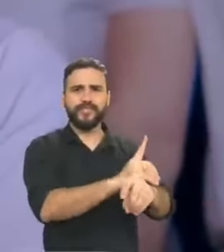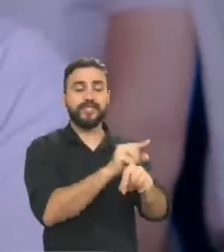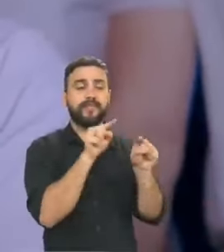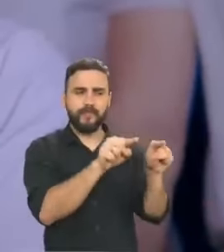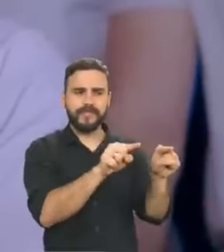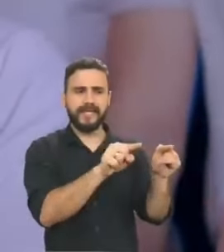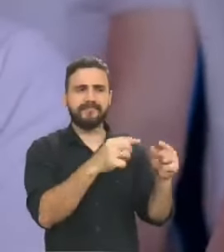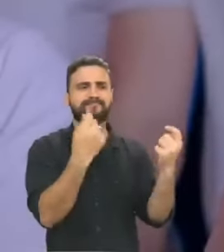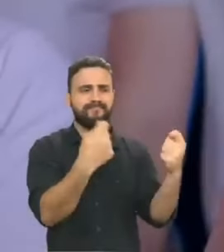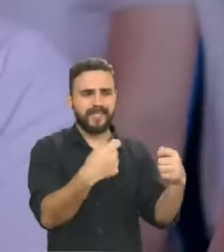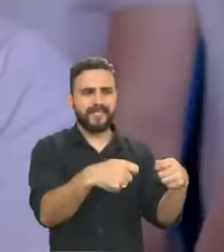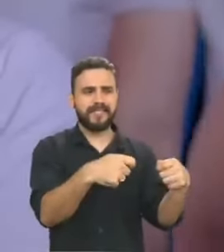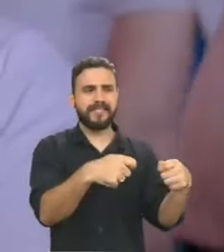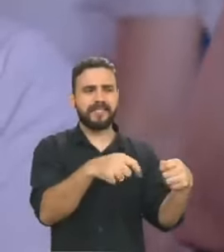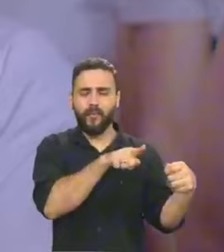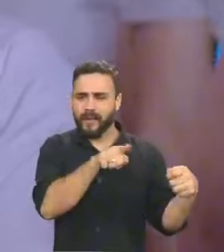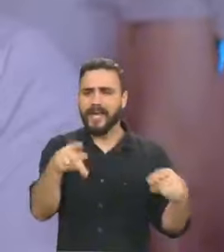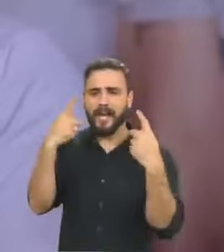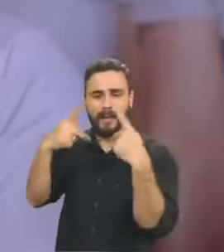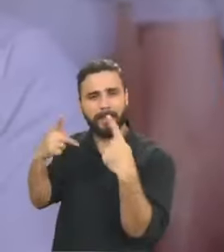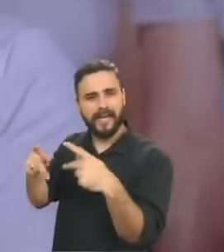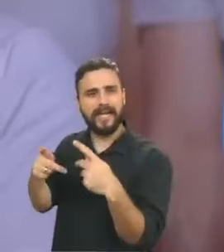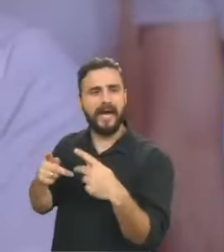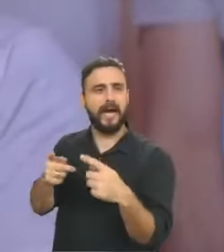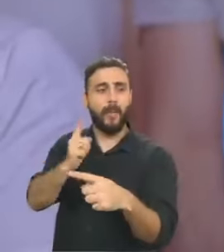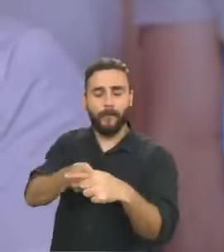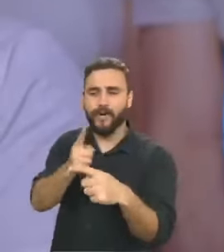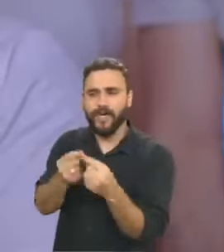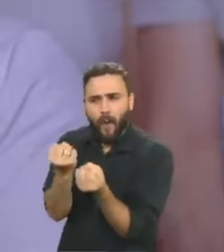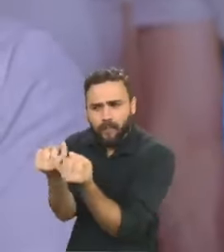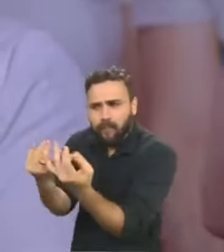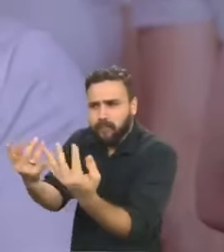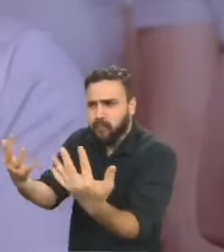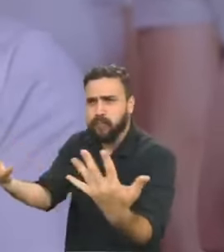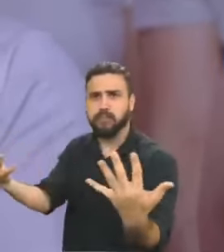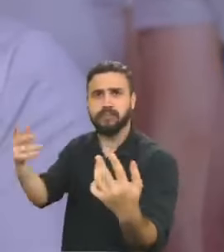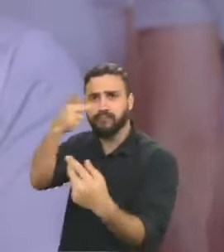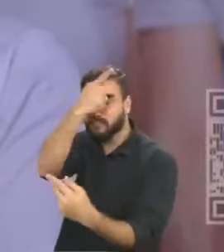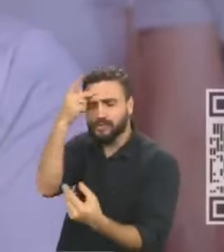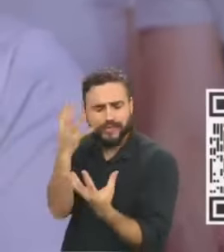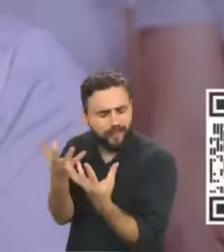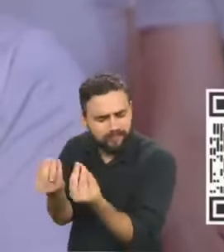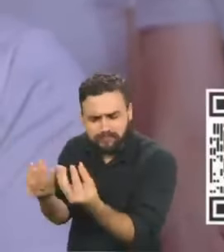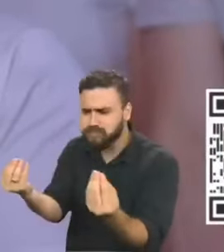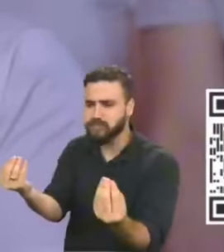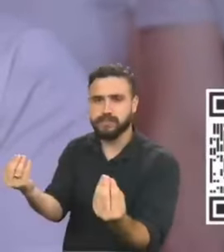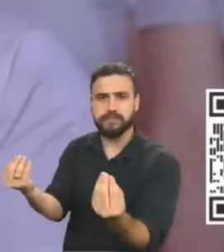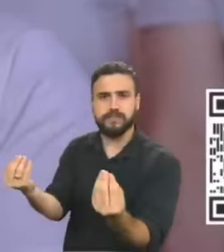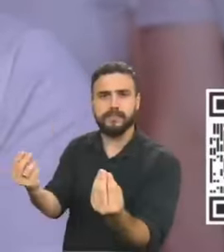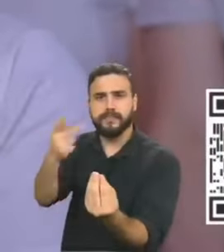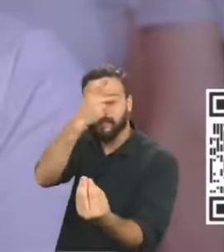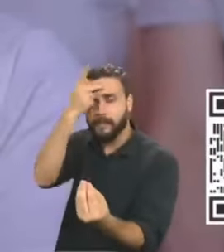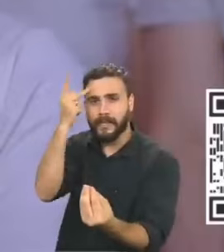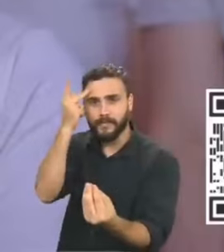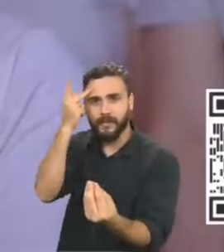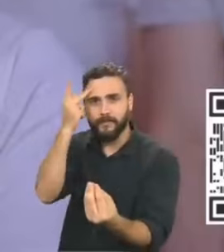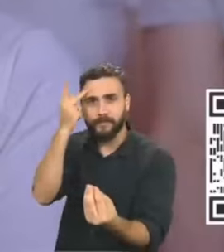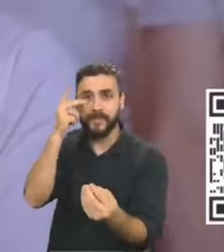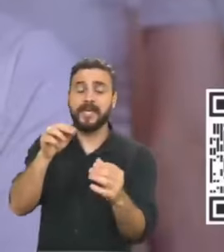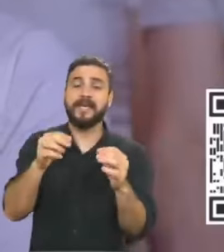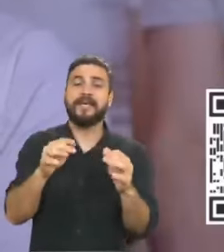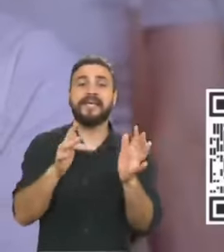poucos. Ele não fez uma oração aos céus, ele não convocou anjos, ele convocou a